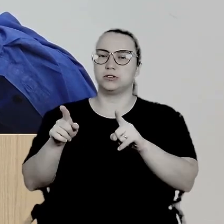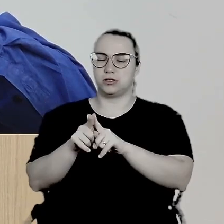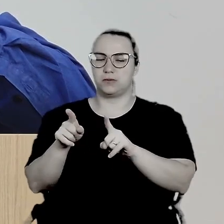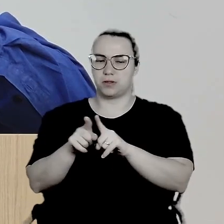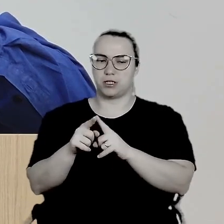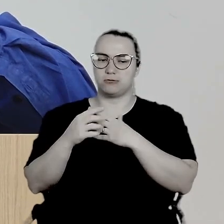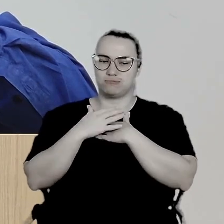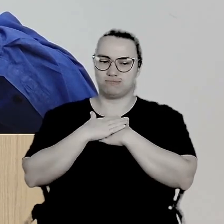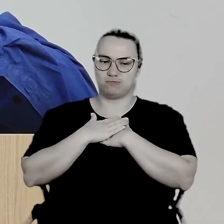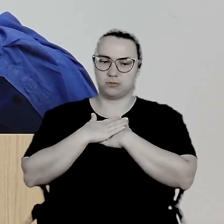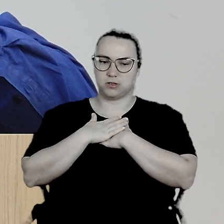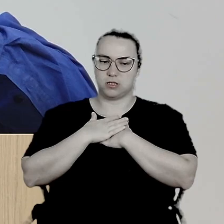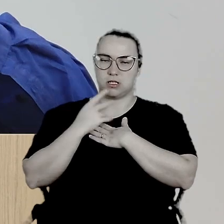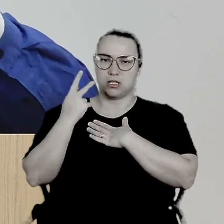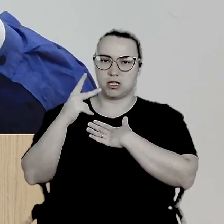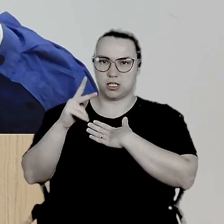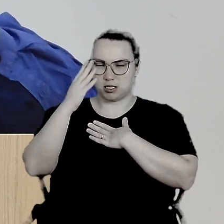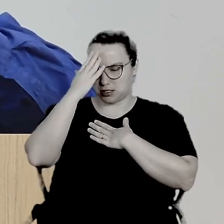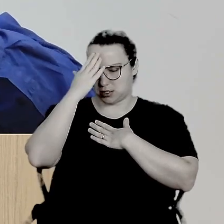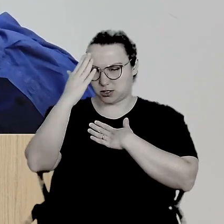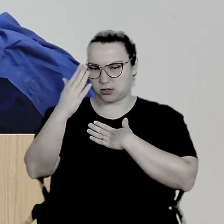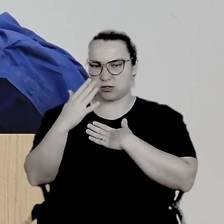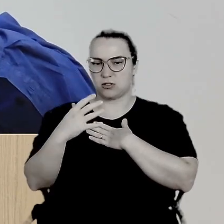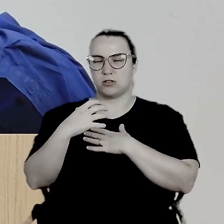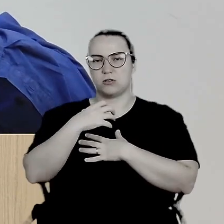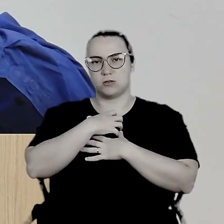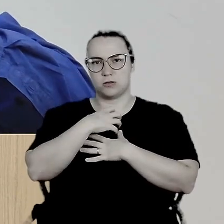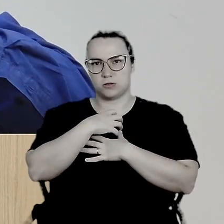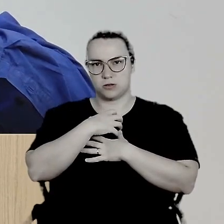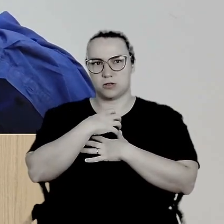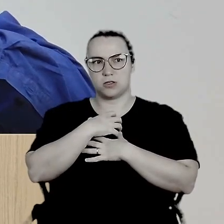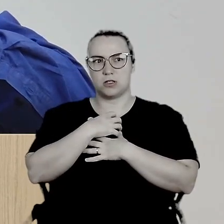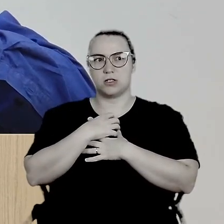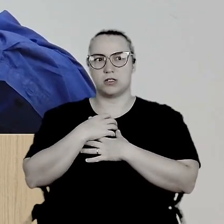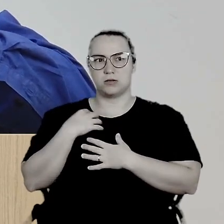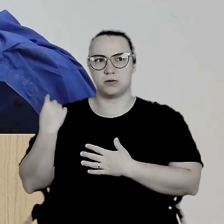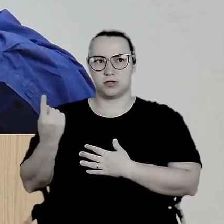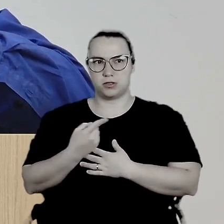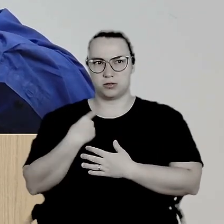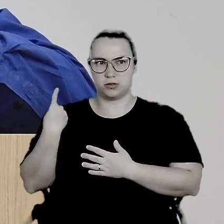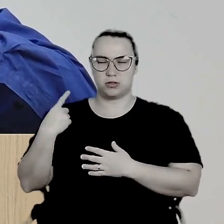a sua emoção que passou para a gente aqui nesse momento.